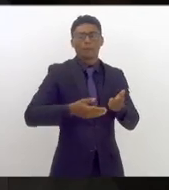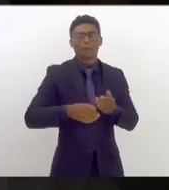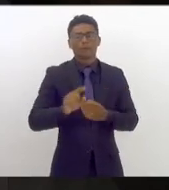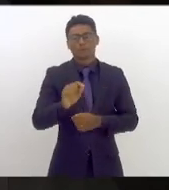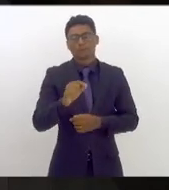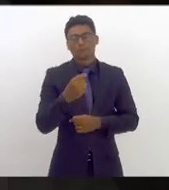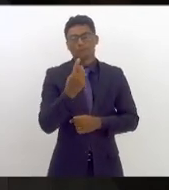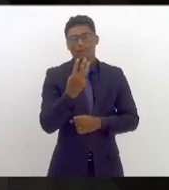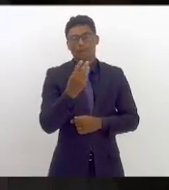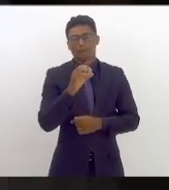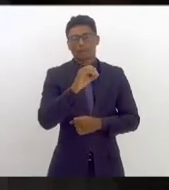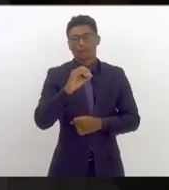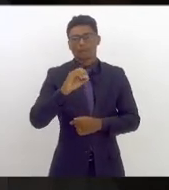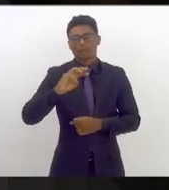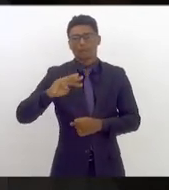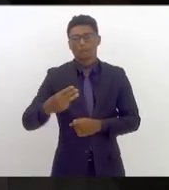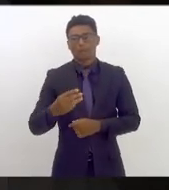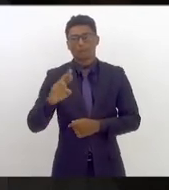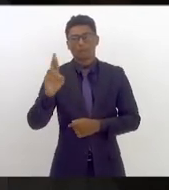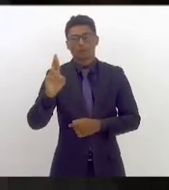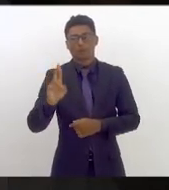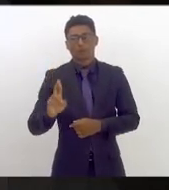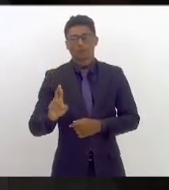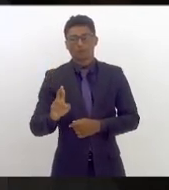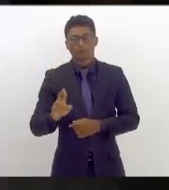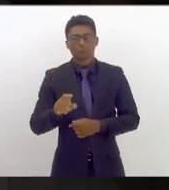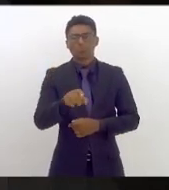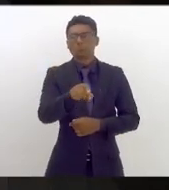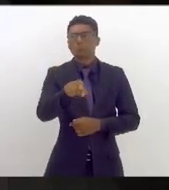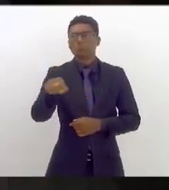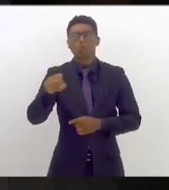reais. E ninguém está reclamando.